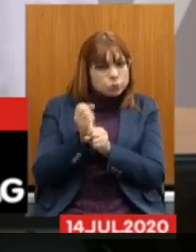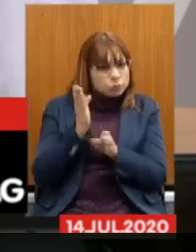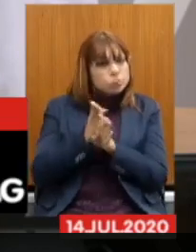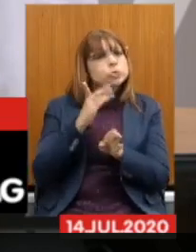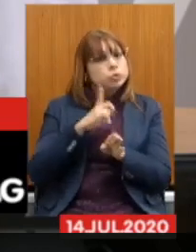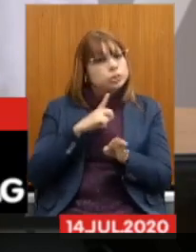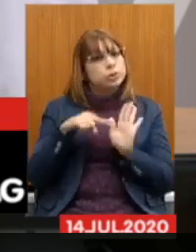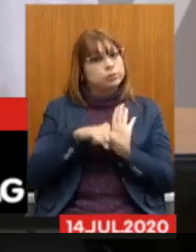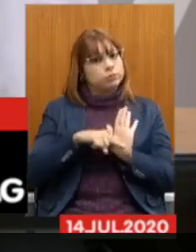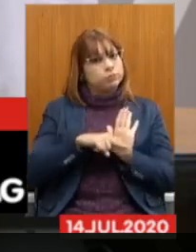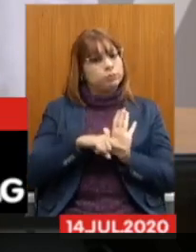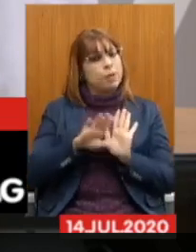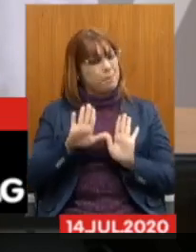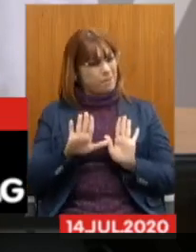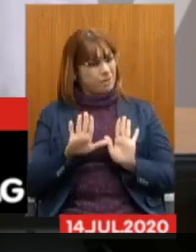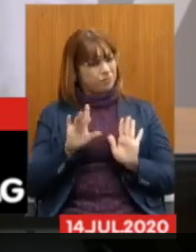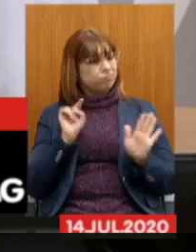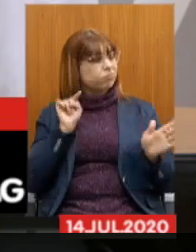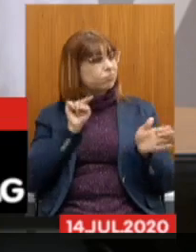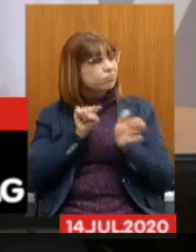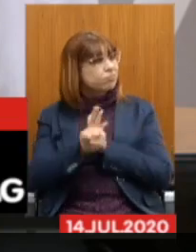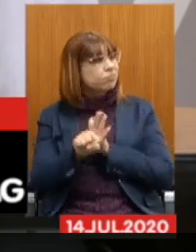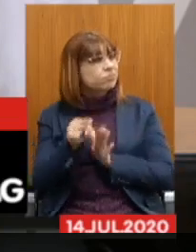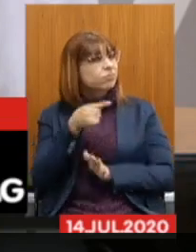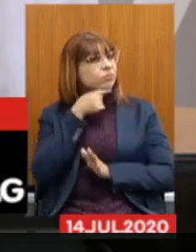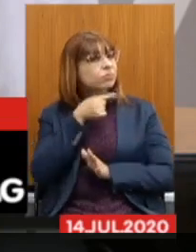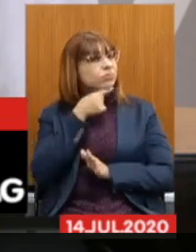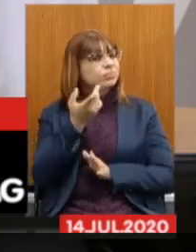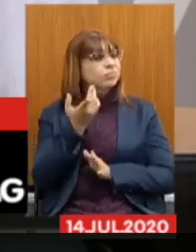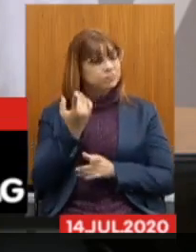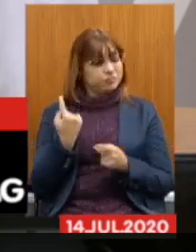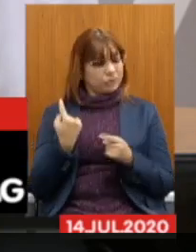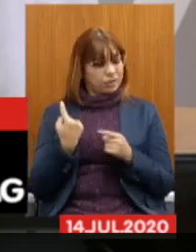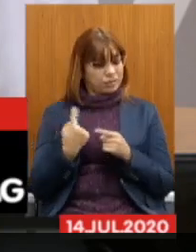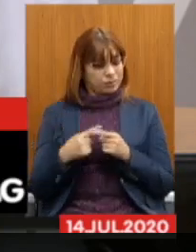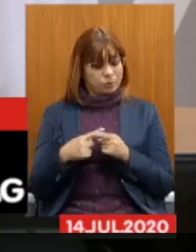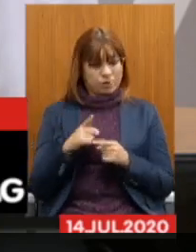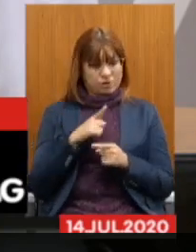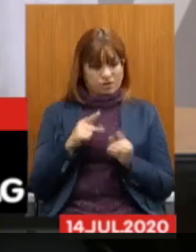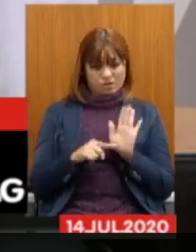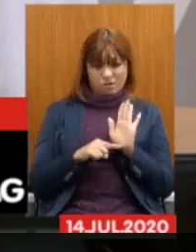a seguinte: qual a causa determinante deste déficit?